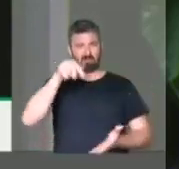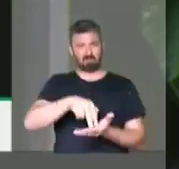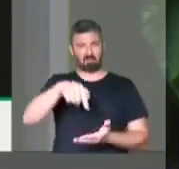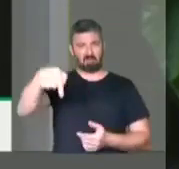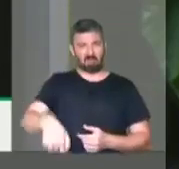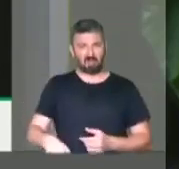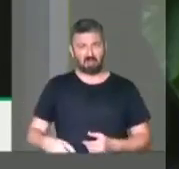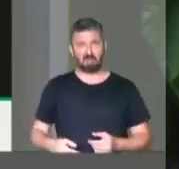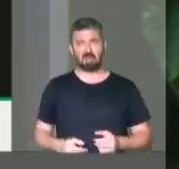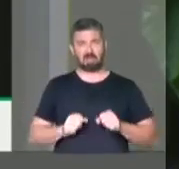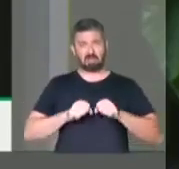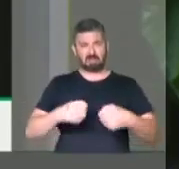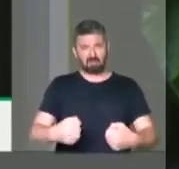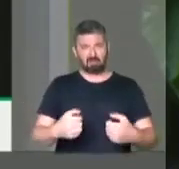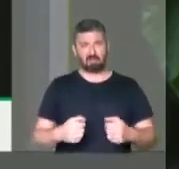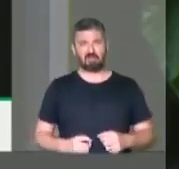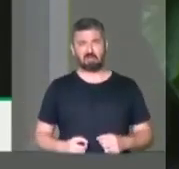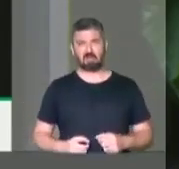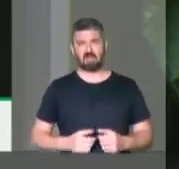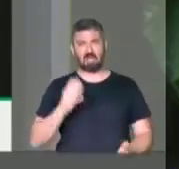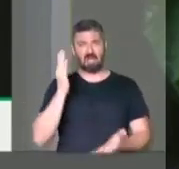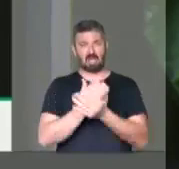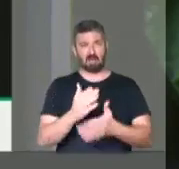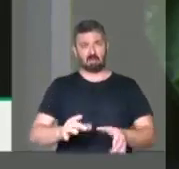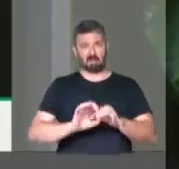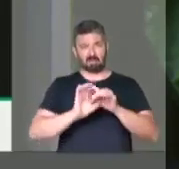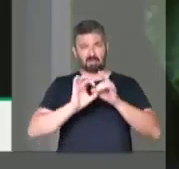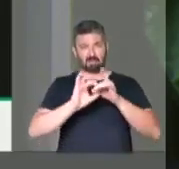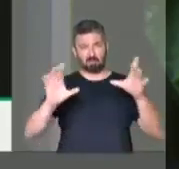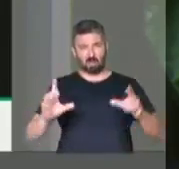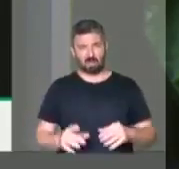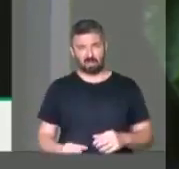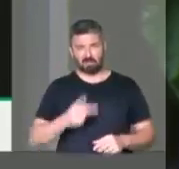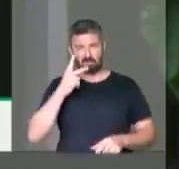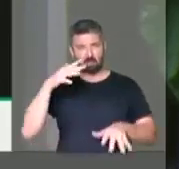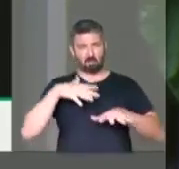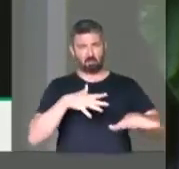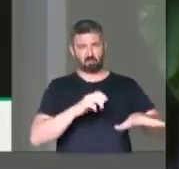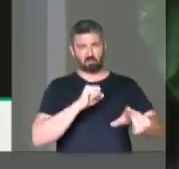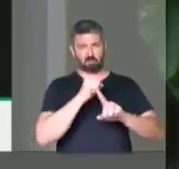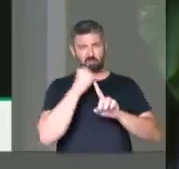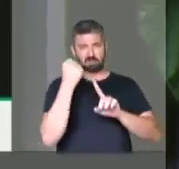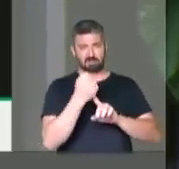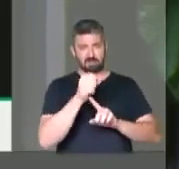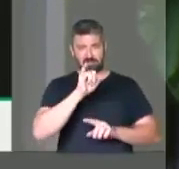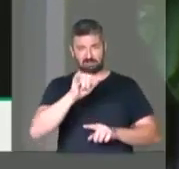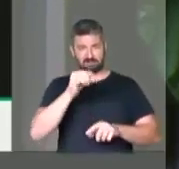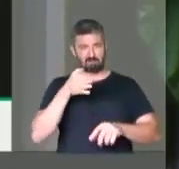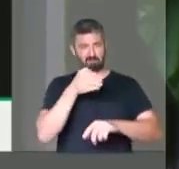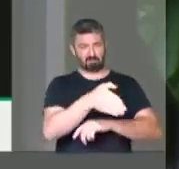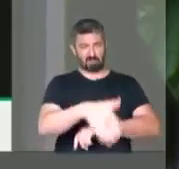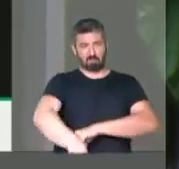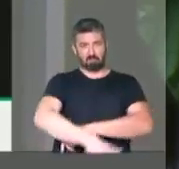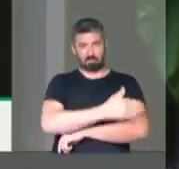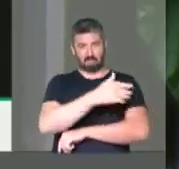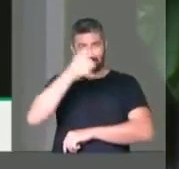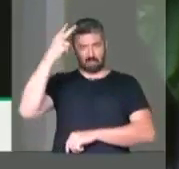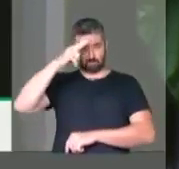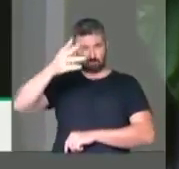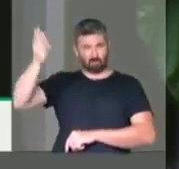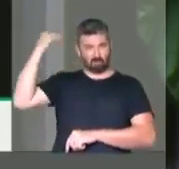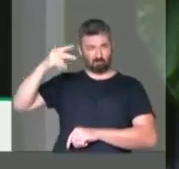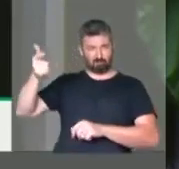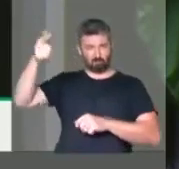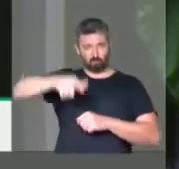cá defender o fim da democracia, dizer que esses movimentos sociais forem para as ruas, a história se repete.